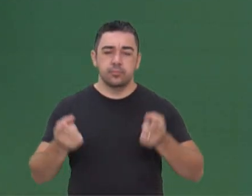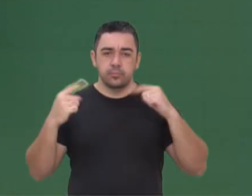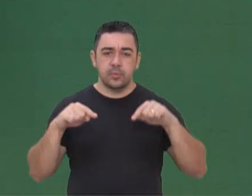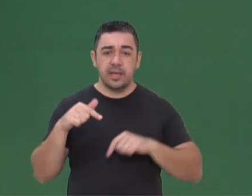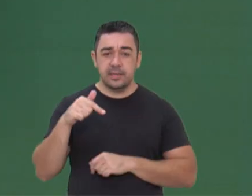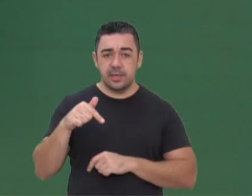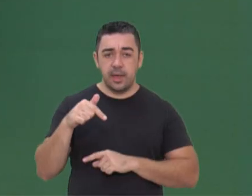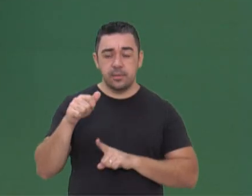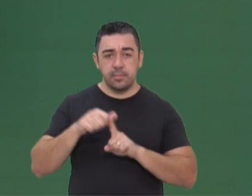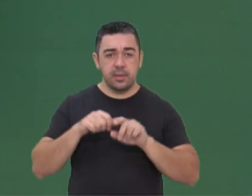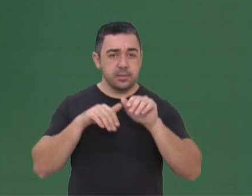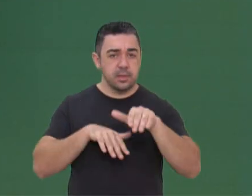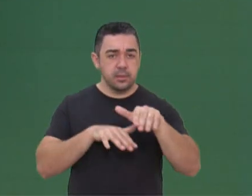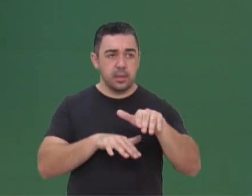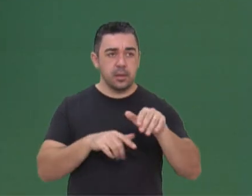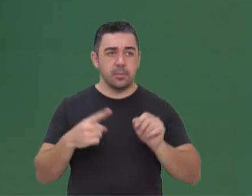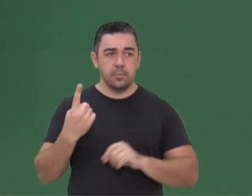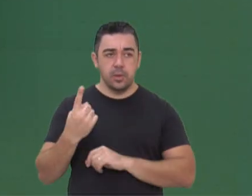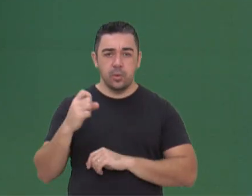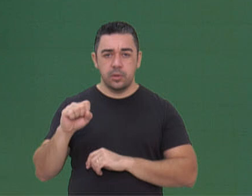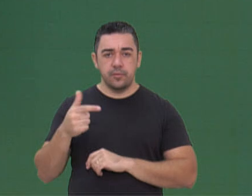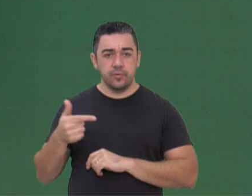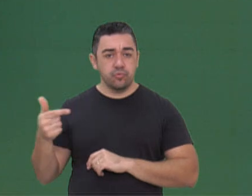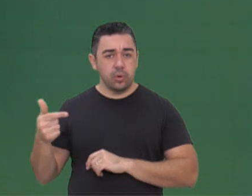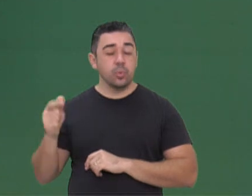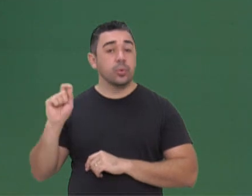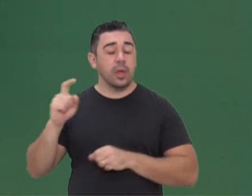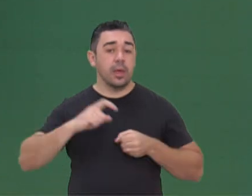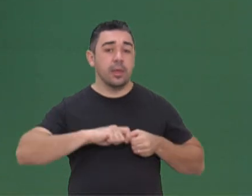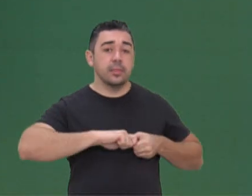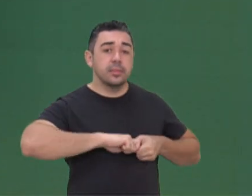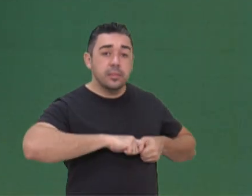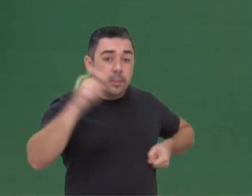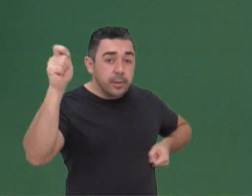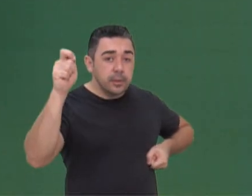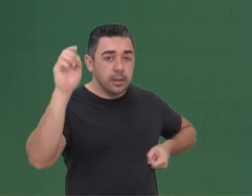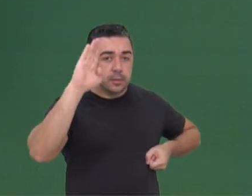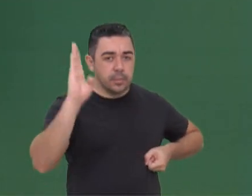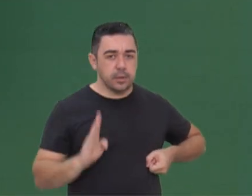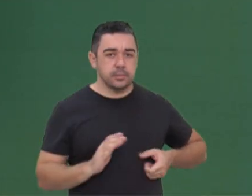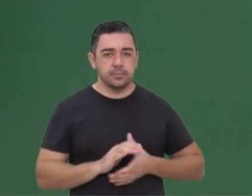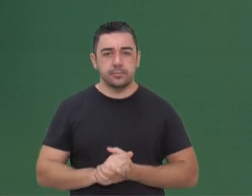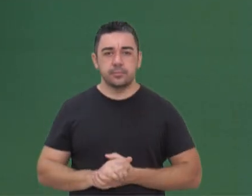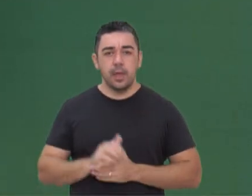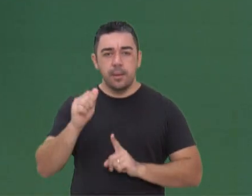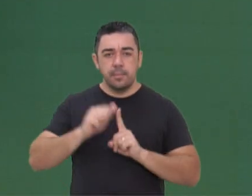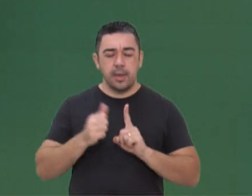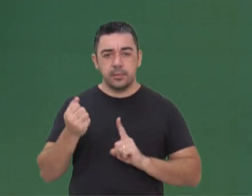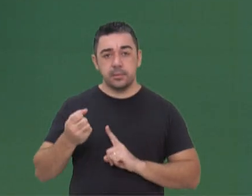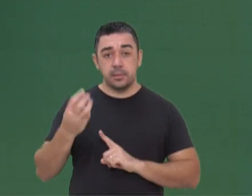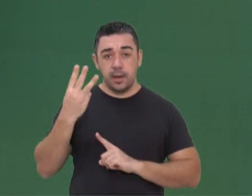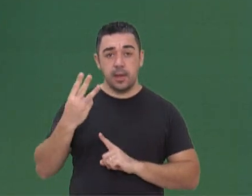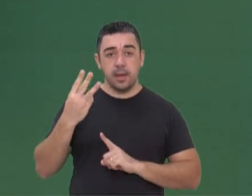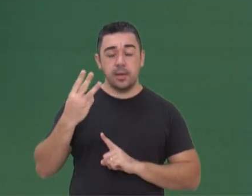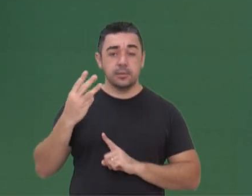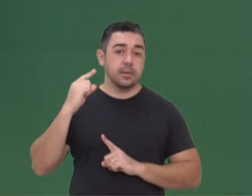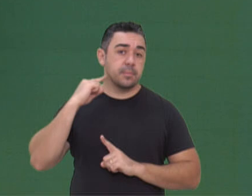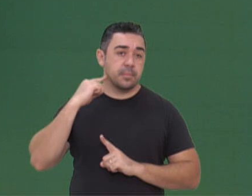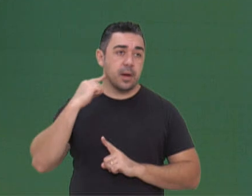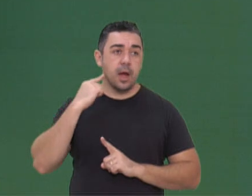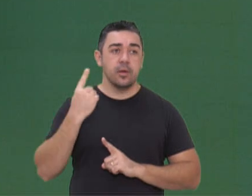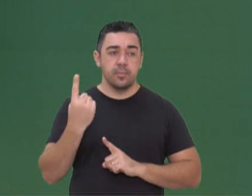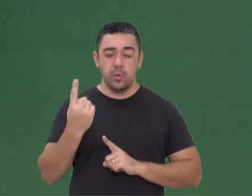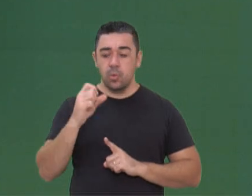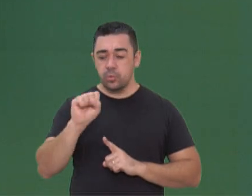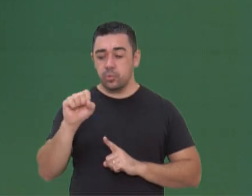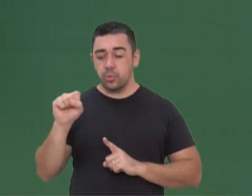7 de setembro de 1822, independência do Brasil. 13 de maio de 1888,